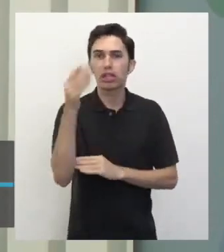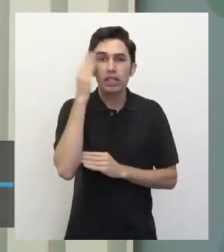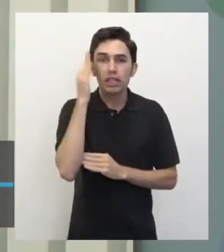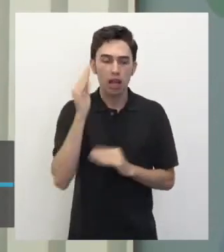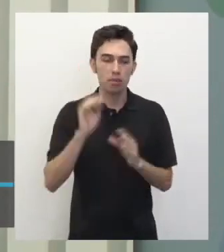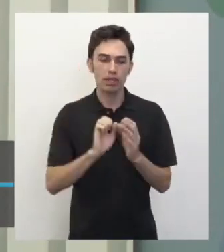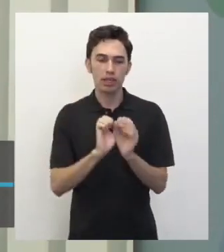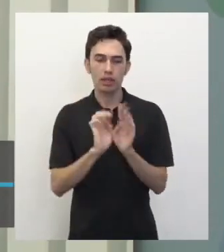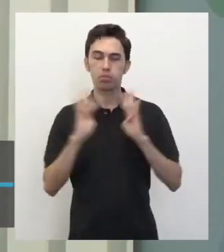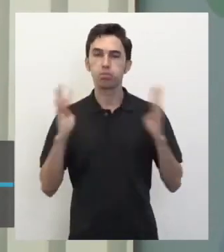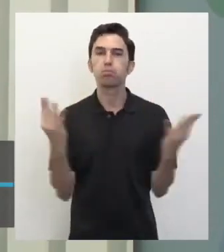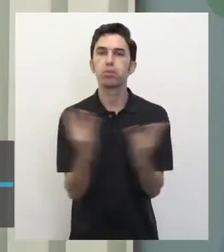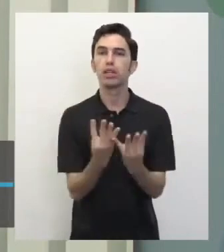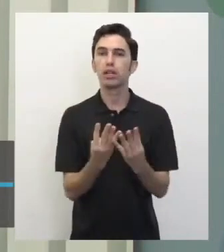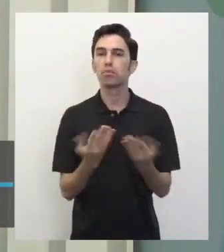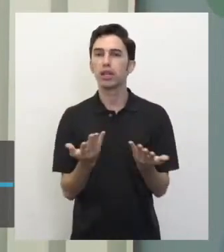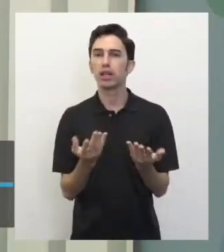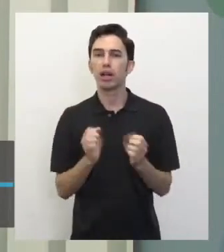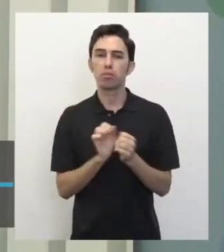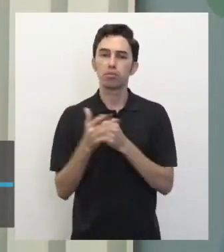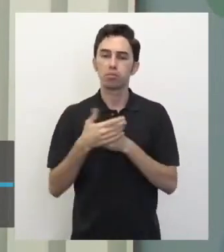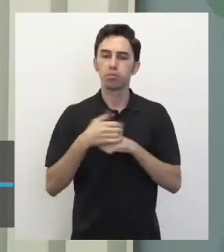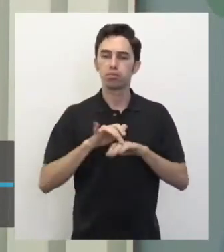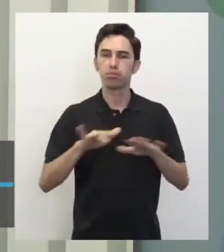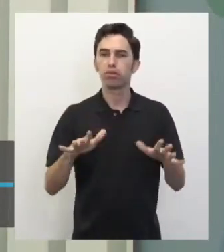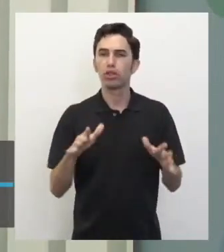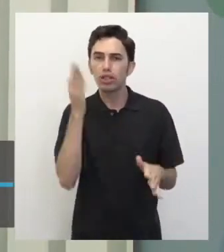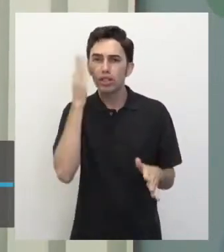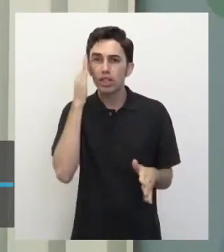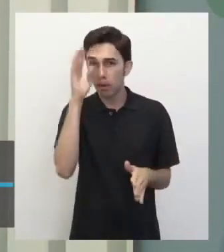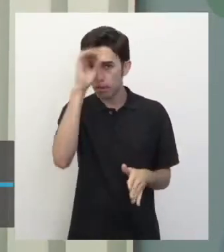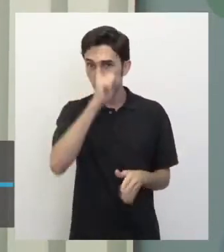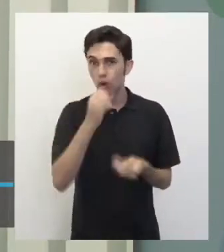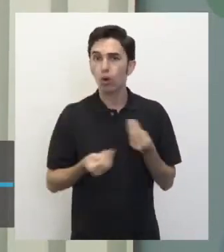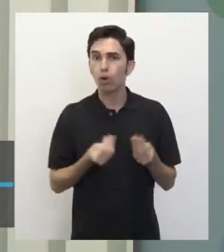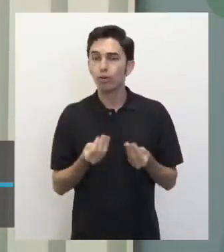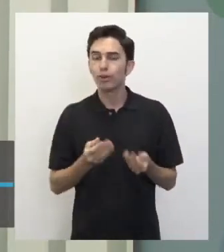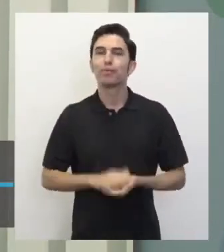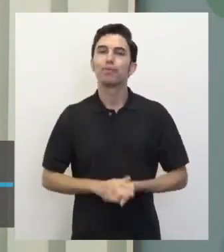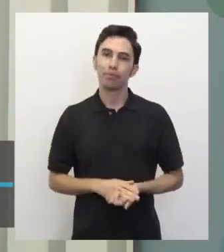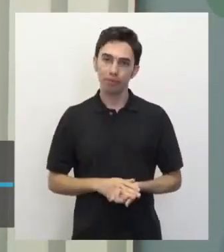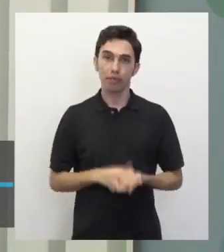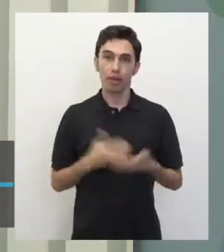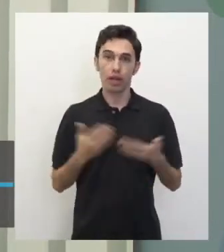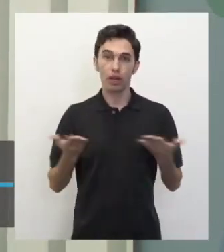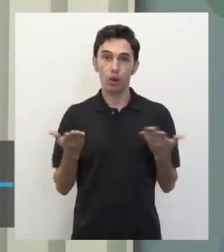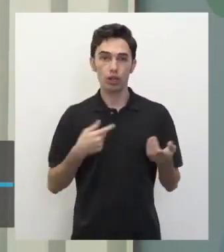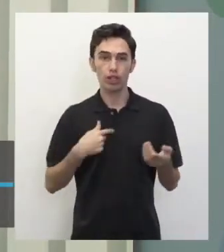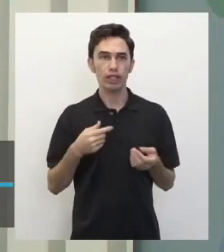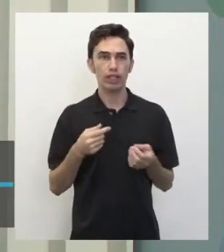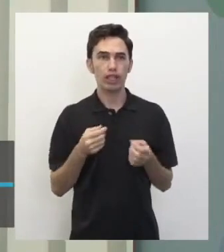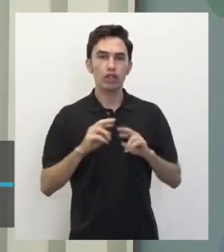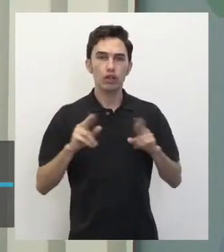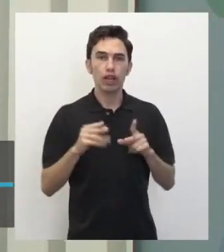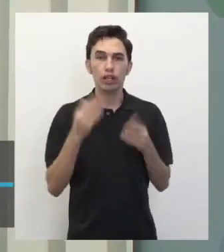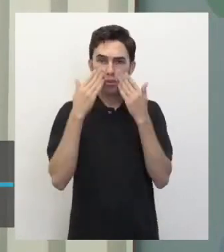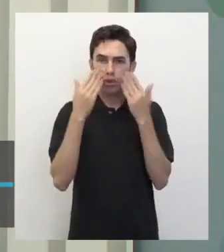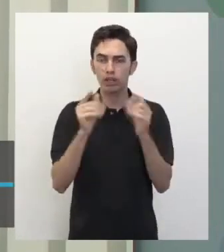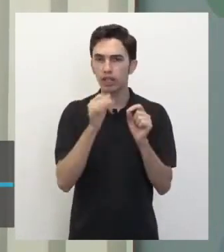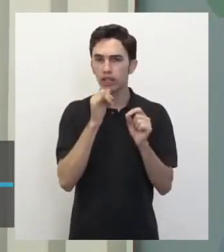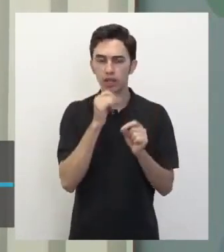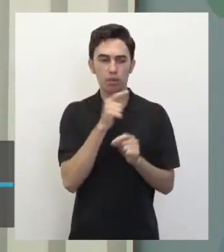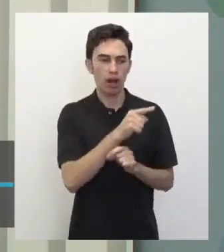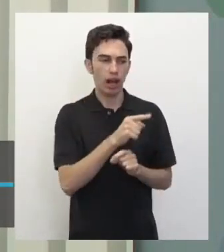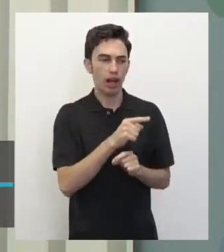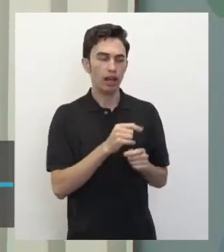por esses meios de comunicação. E o que é mais importante para a gente pensar nesse momento, a ideia hoje é diferenciar texto literário de não literário. Então,